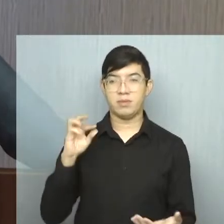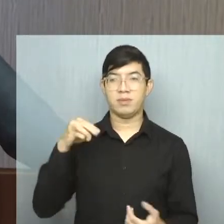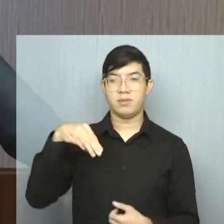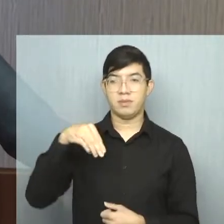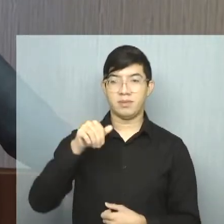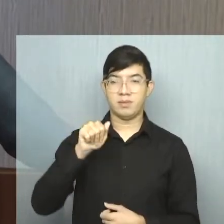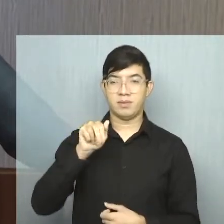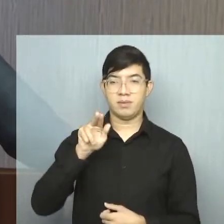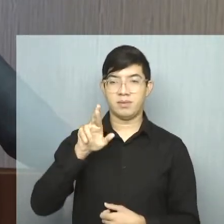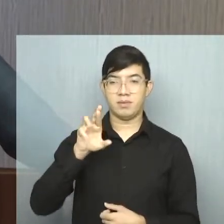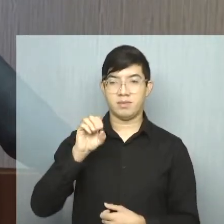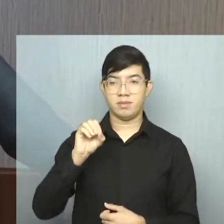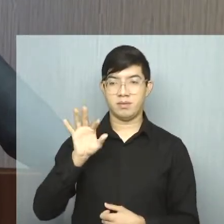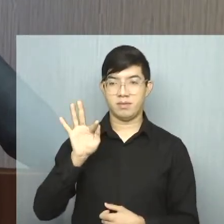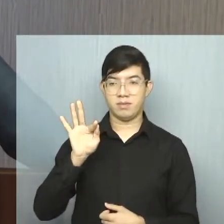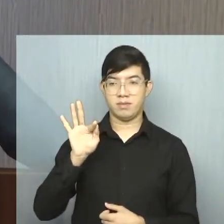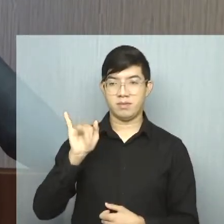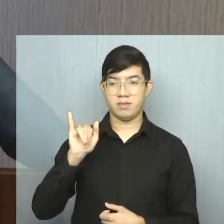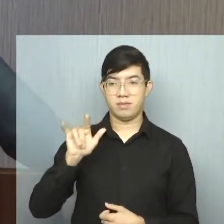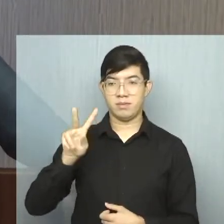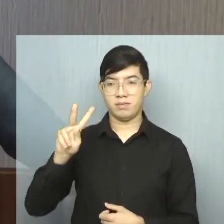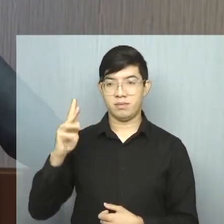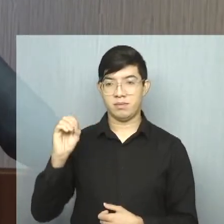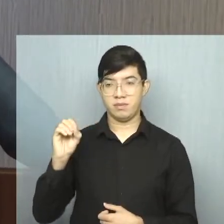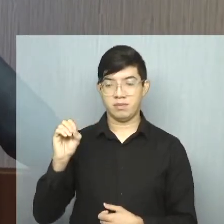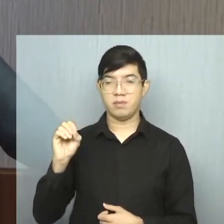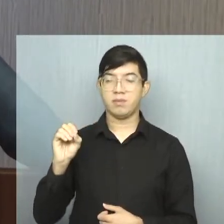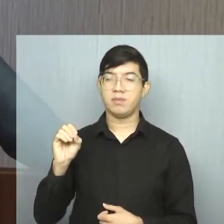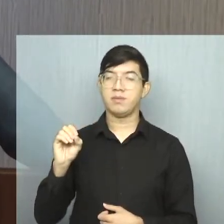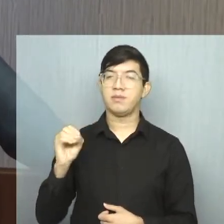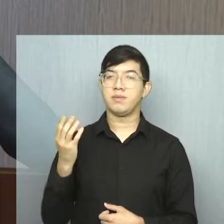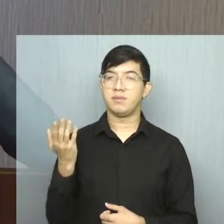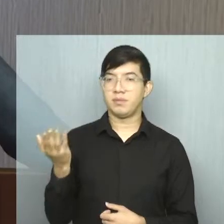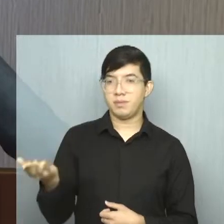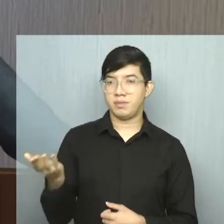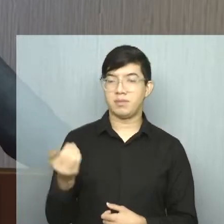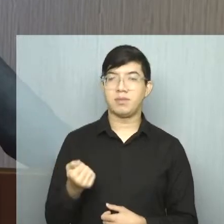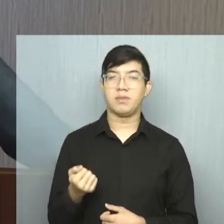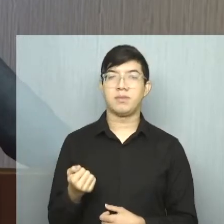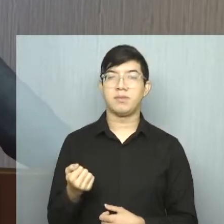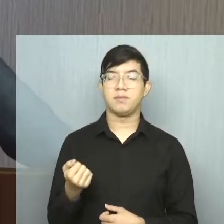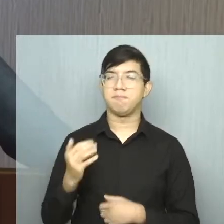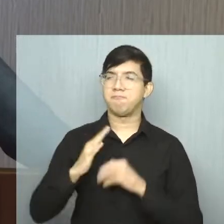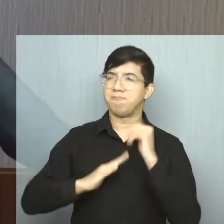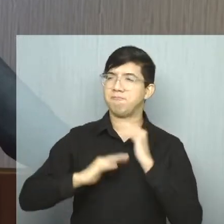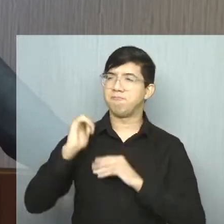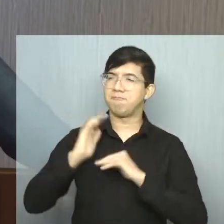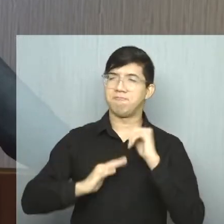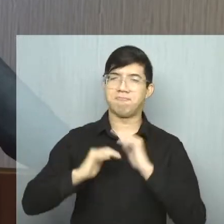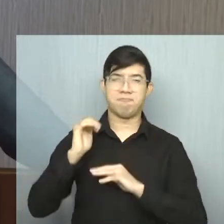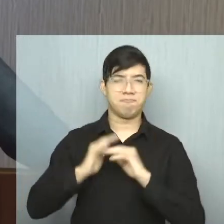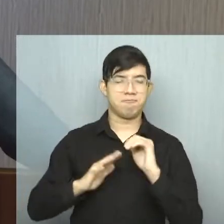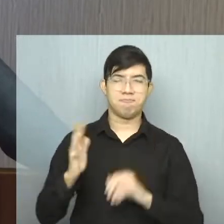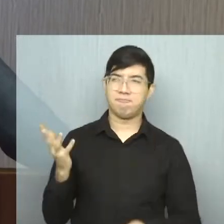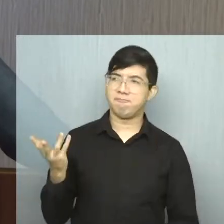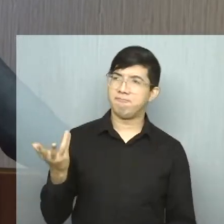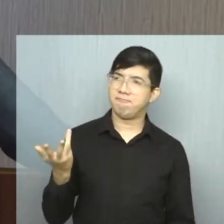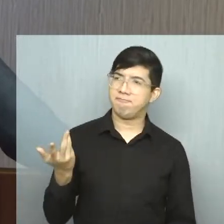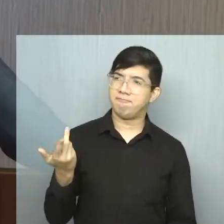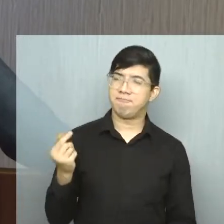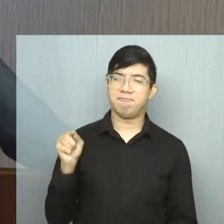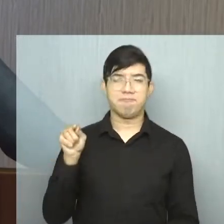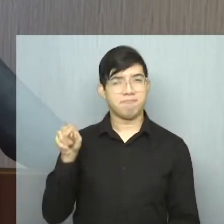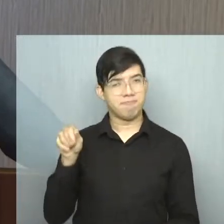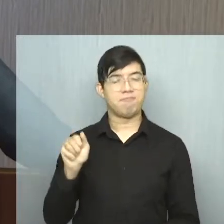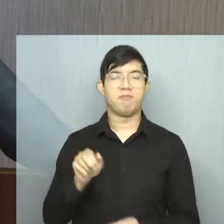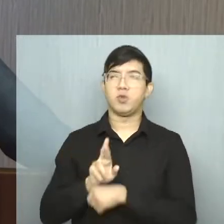Filho, esse talento em várias áreas, e ele que representa muito bem o